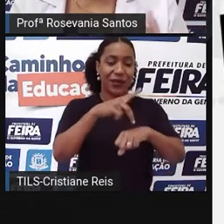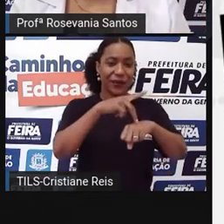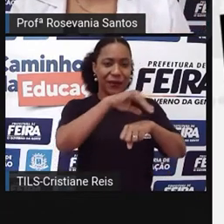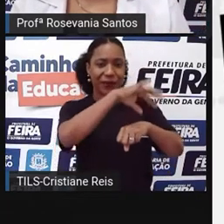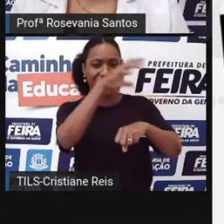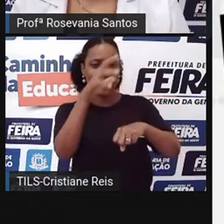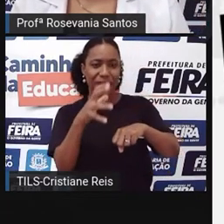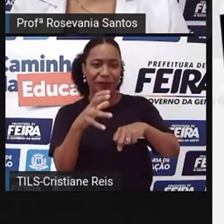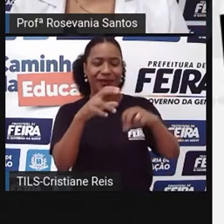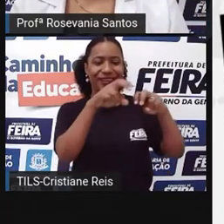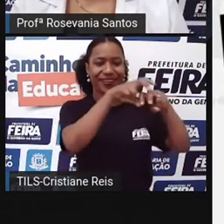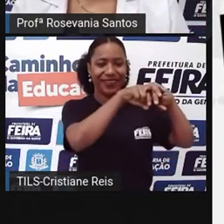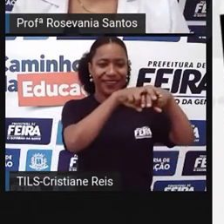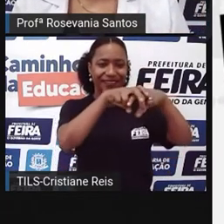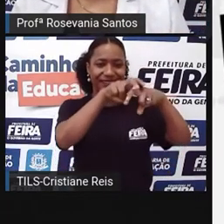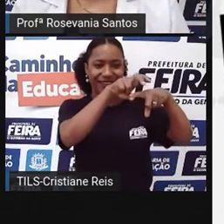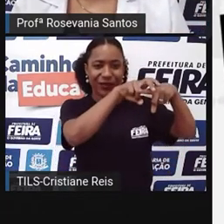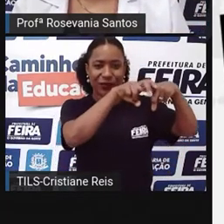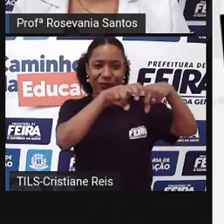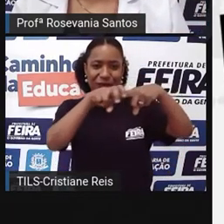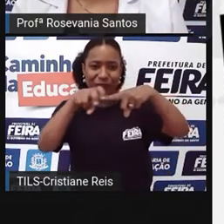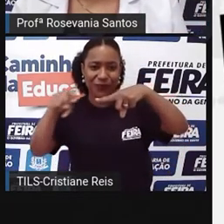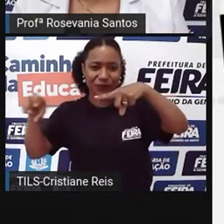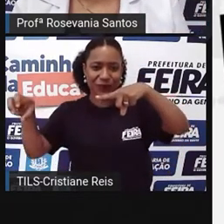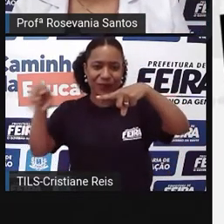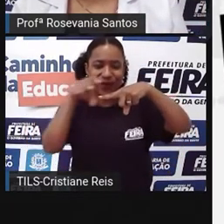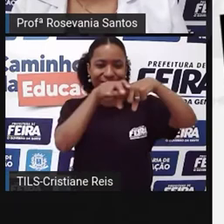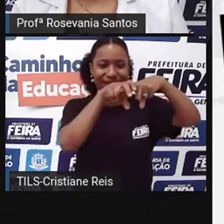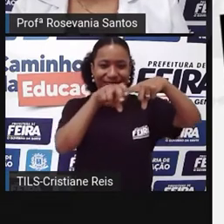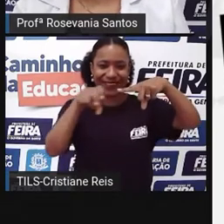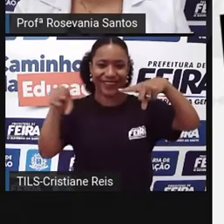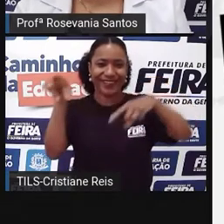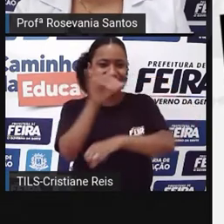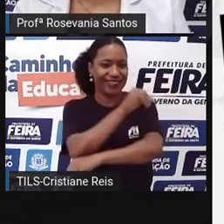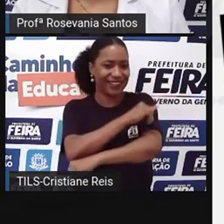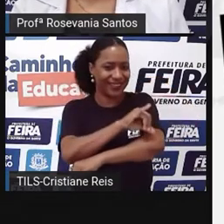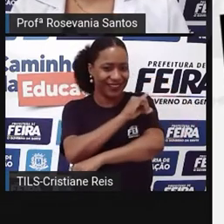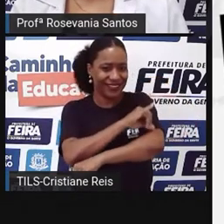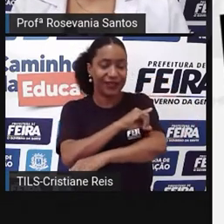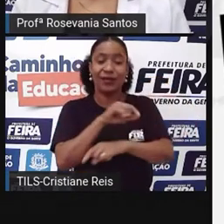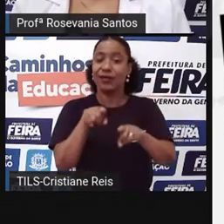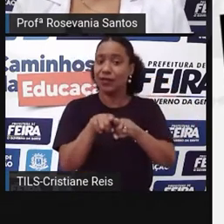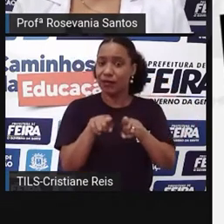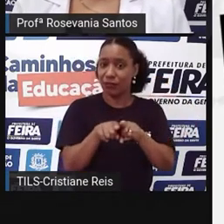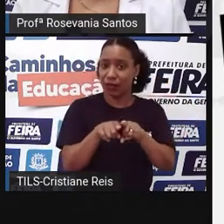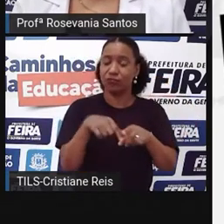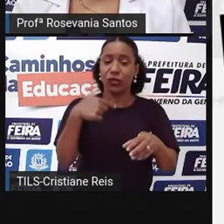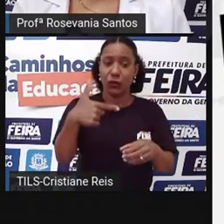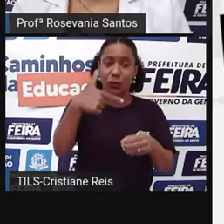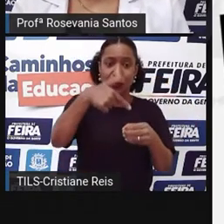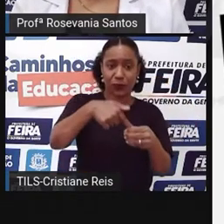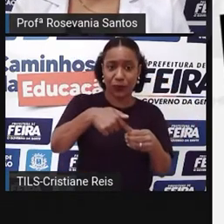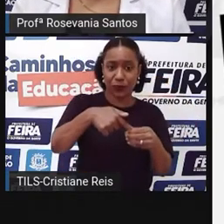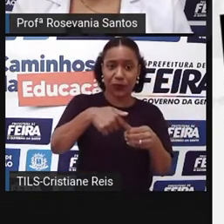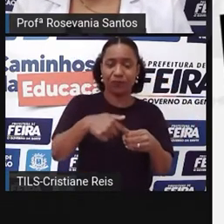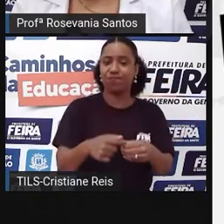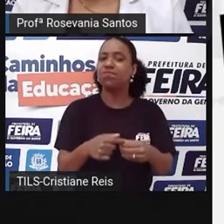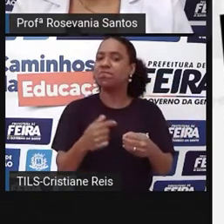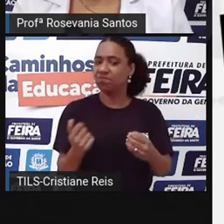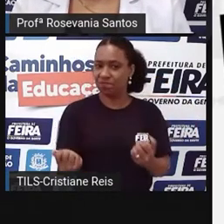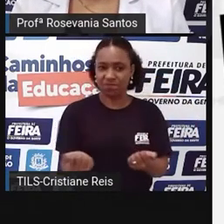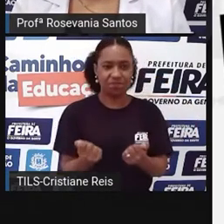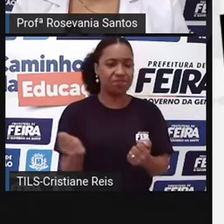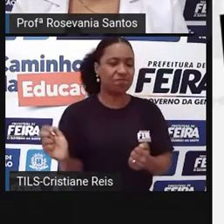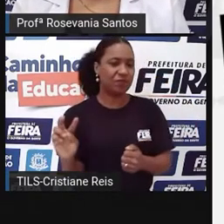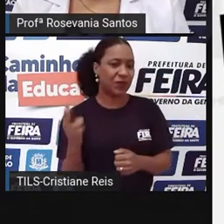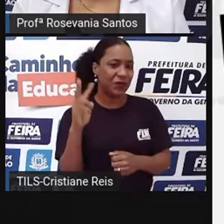tão característico ali, né, do Rio de Janeiro, as riquezas, a exemplo, né, do nosso petróleo, a questão da isso